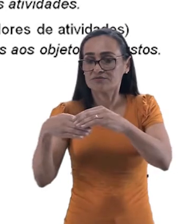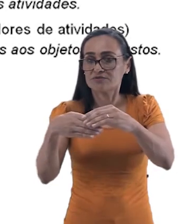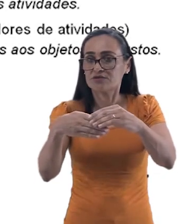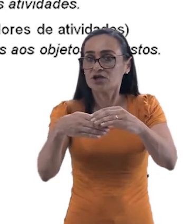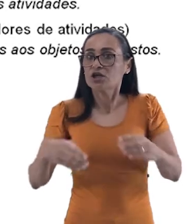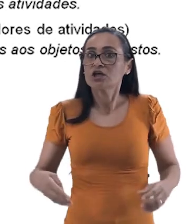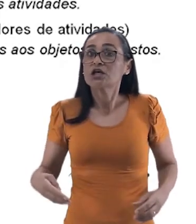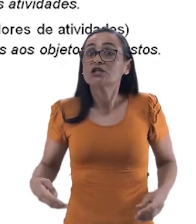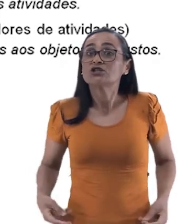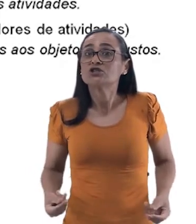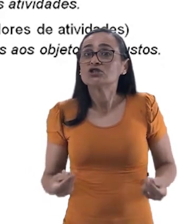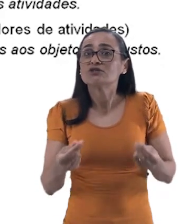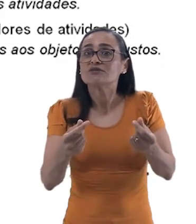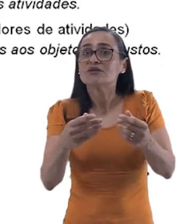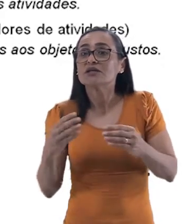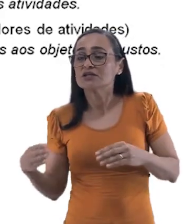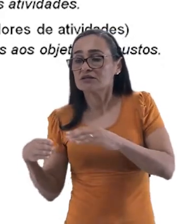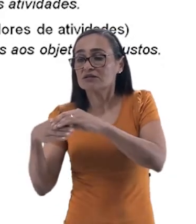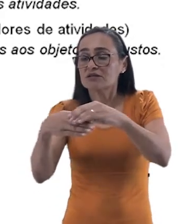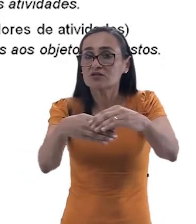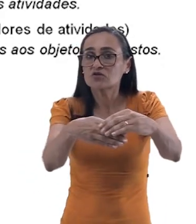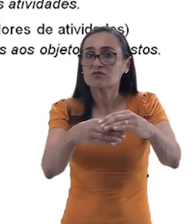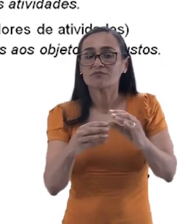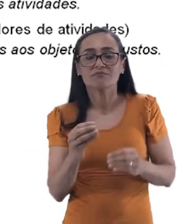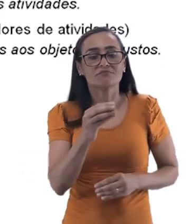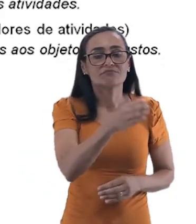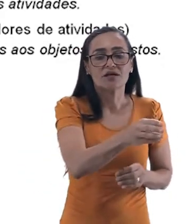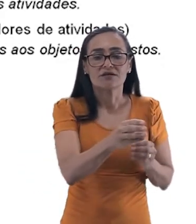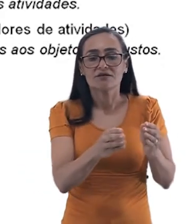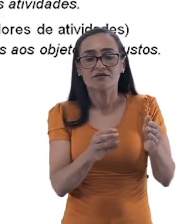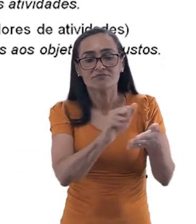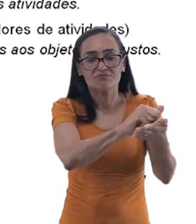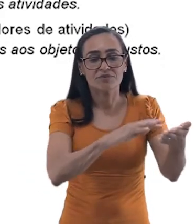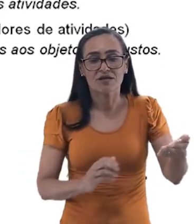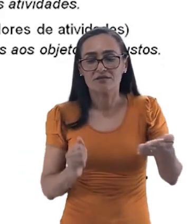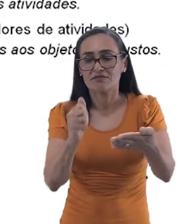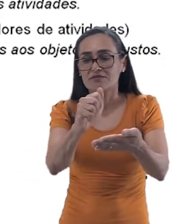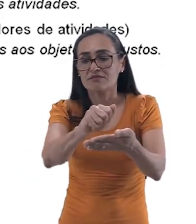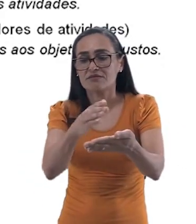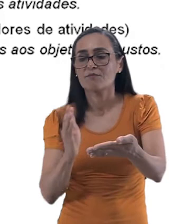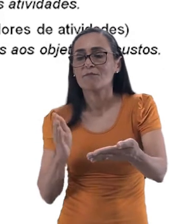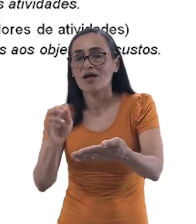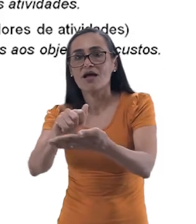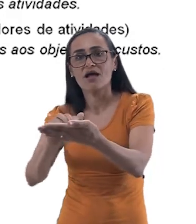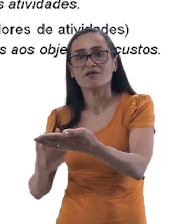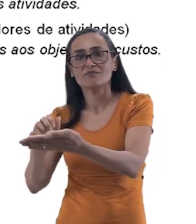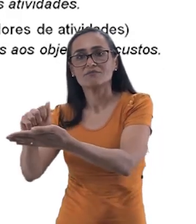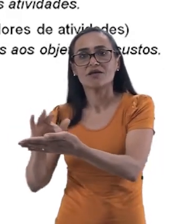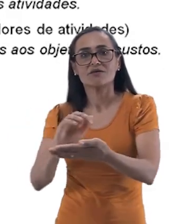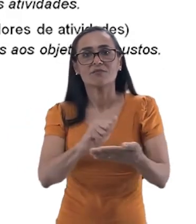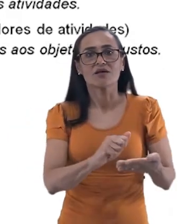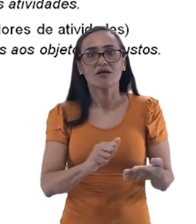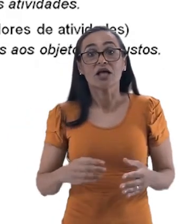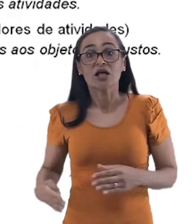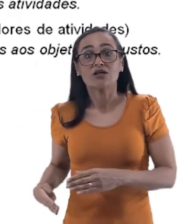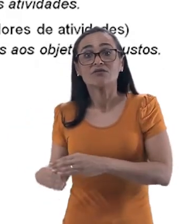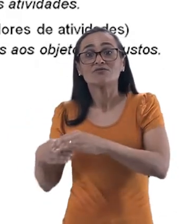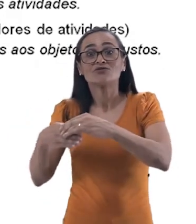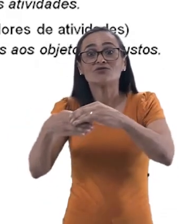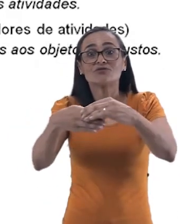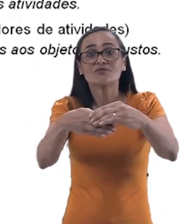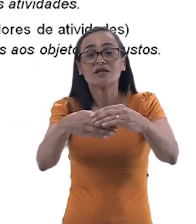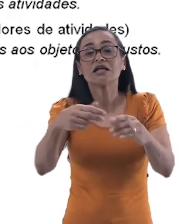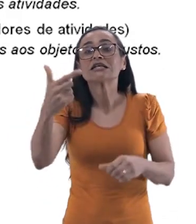direcionadores de recursos. Eles direcionam os recursos, os custos, para todas as atividades. E o